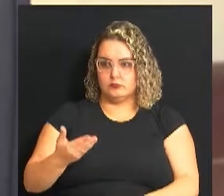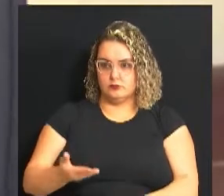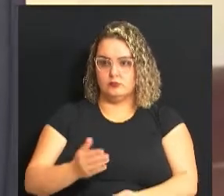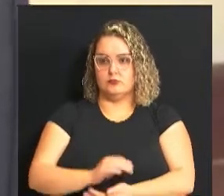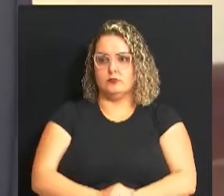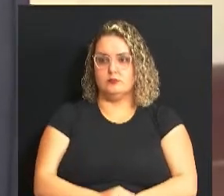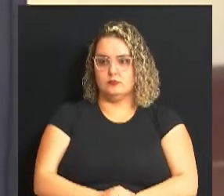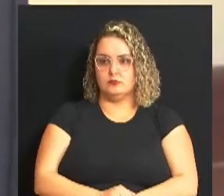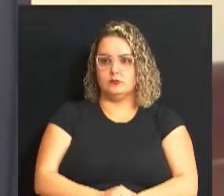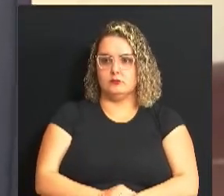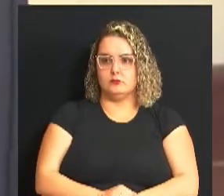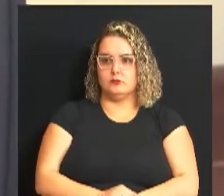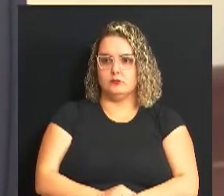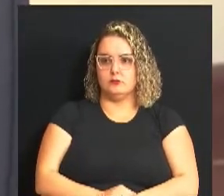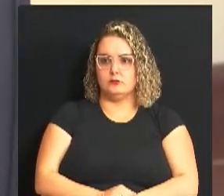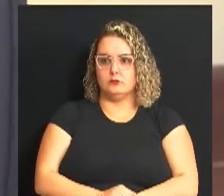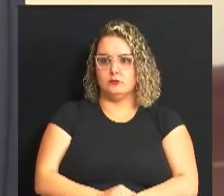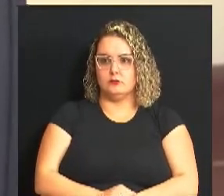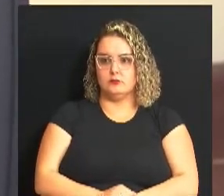assim,